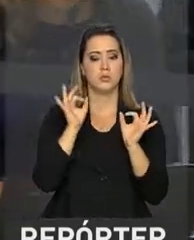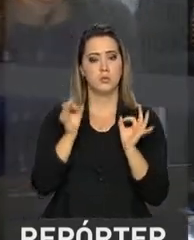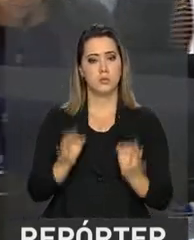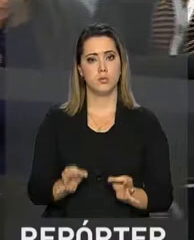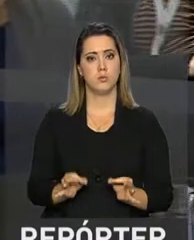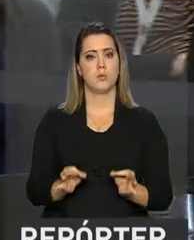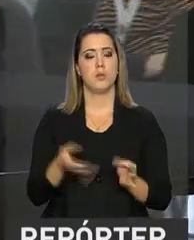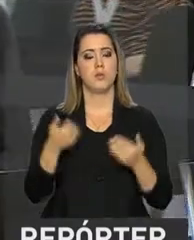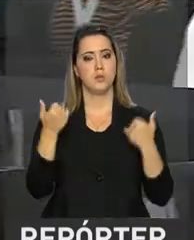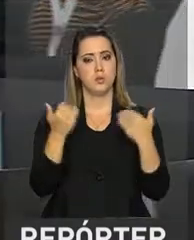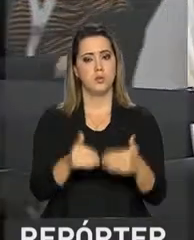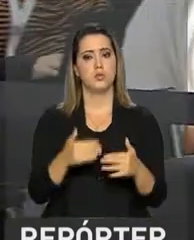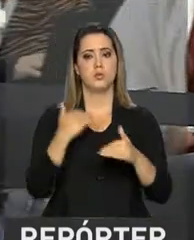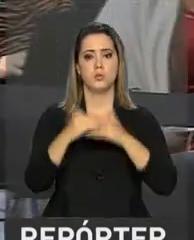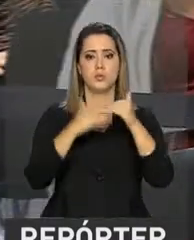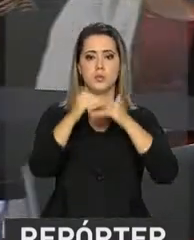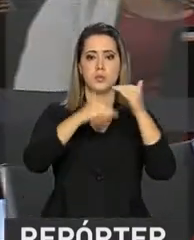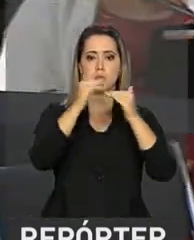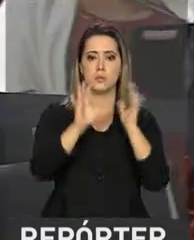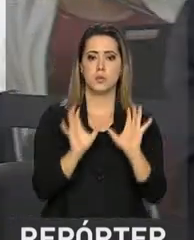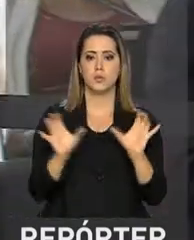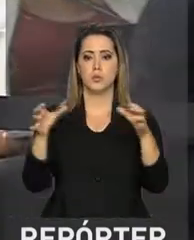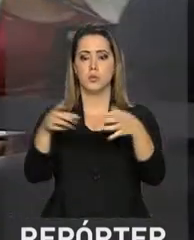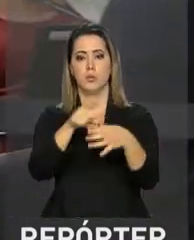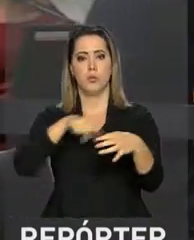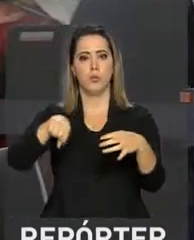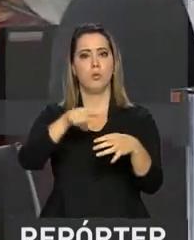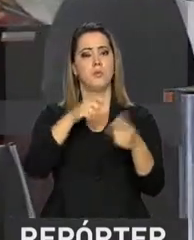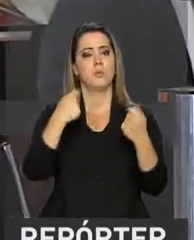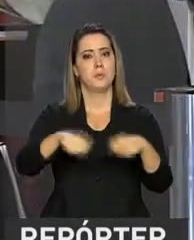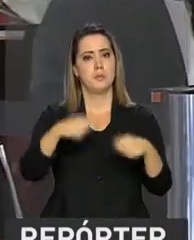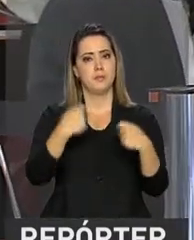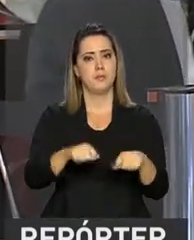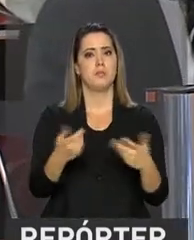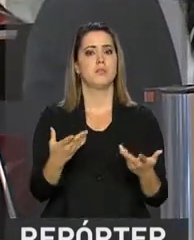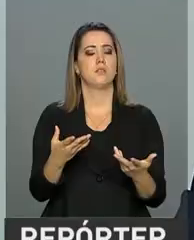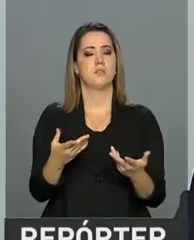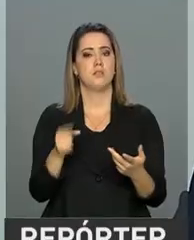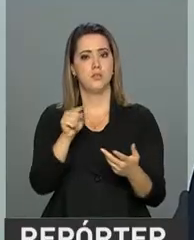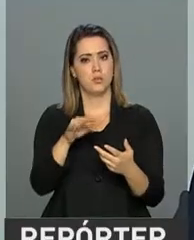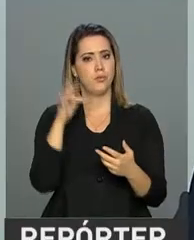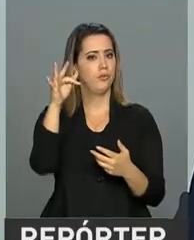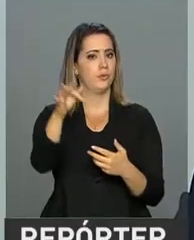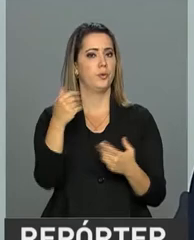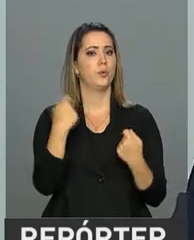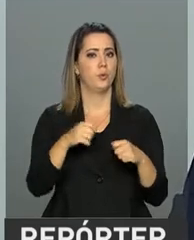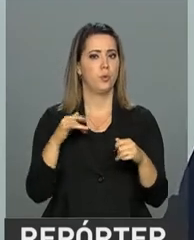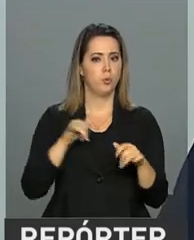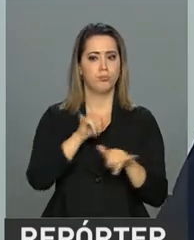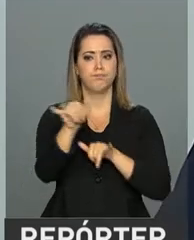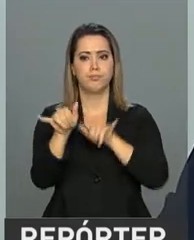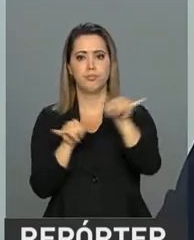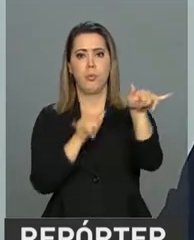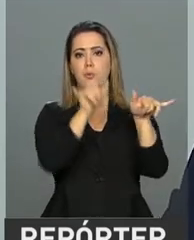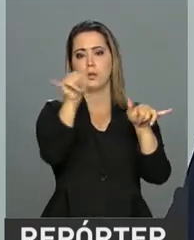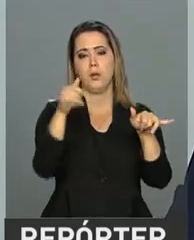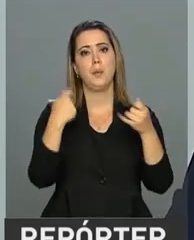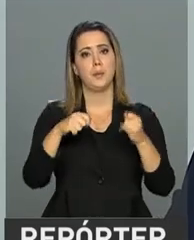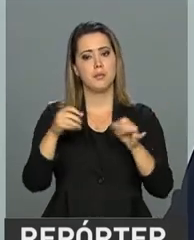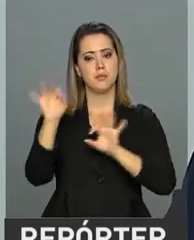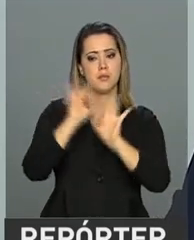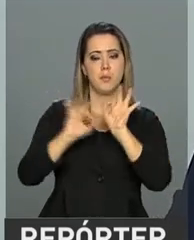a enfrentar o crescimento do setor não é vai experimentar nós não temos a menor dúvida disso aí o sistema